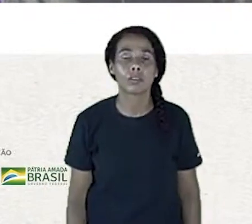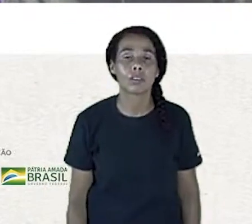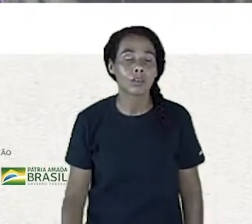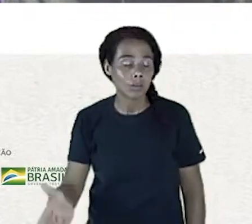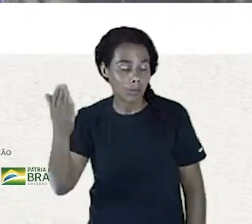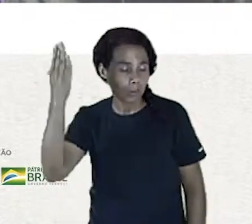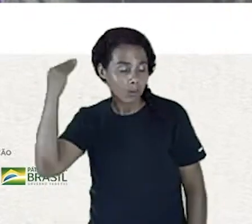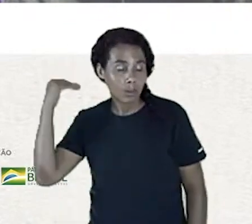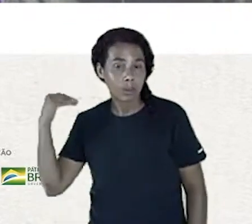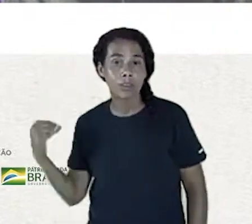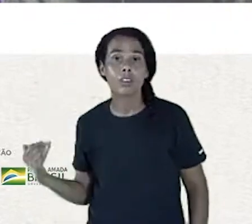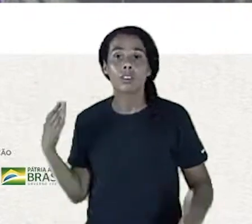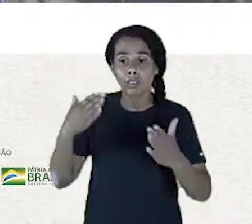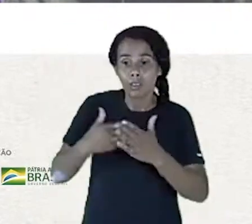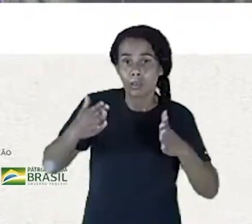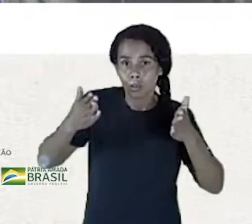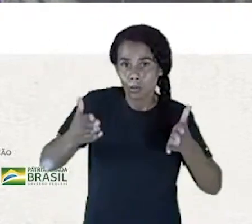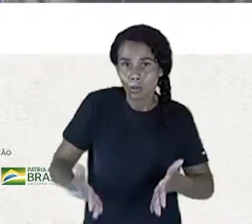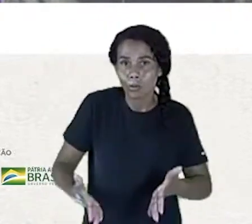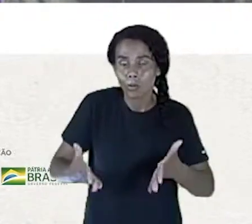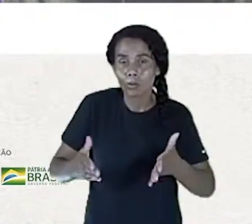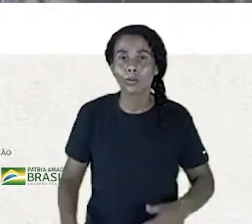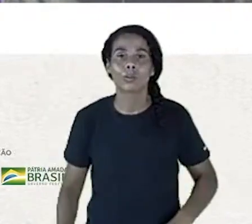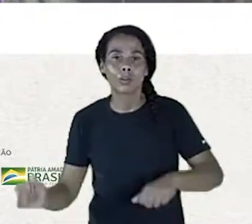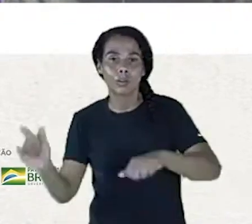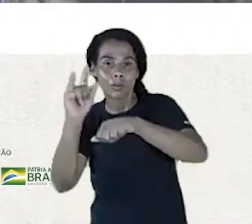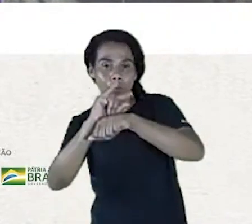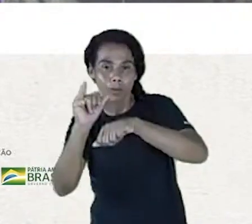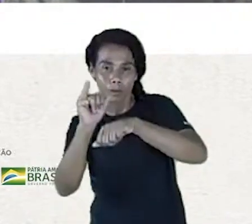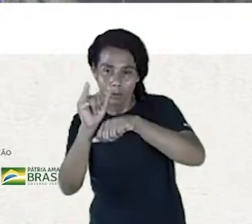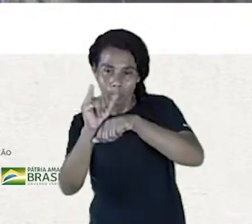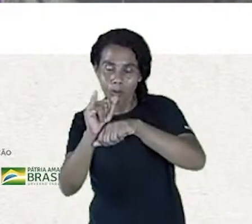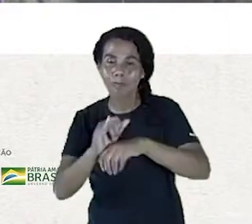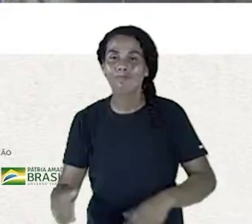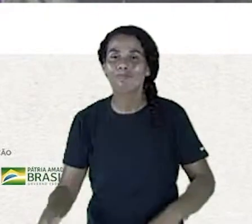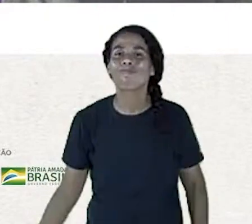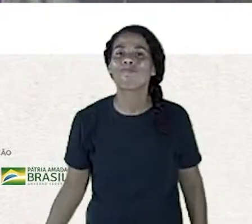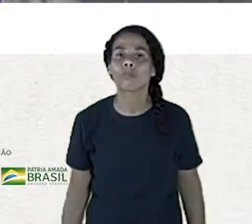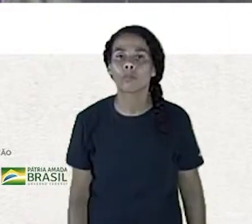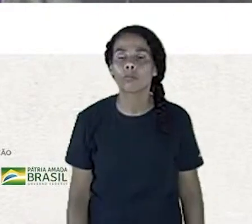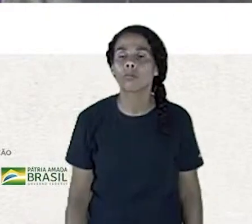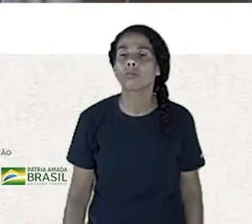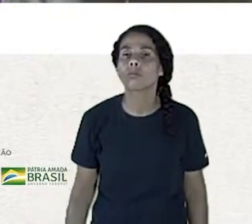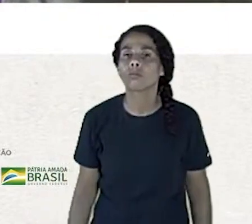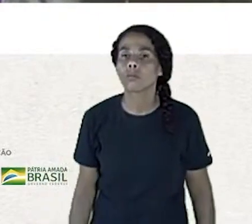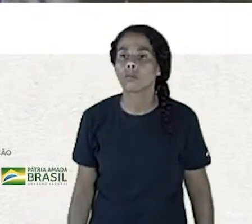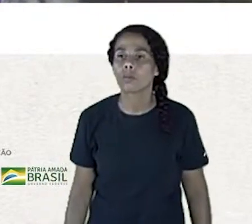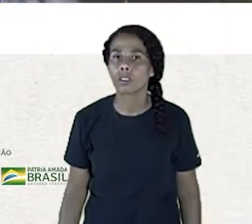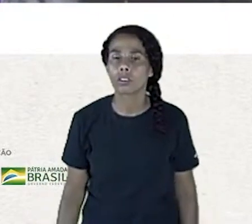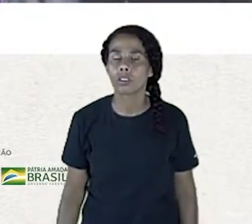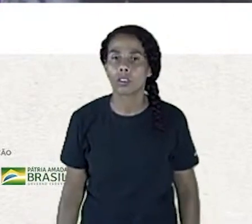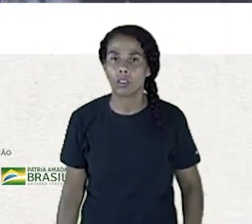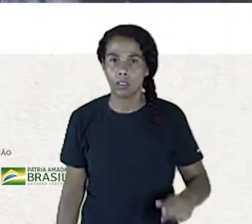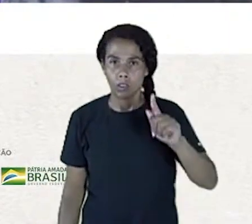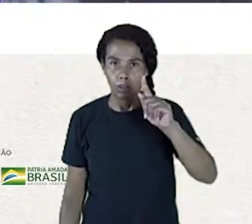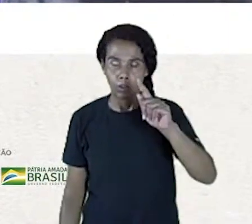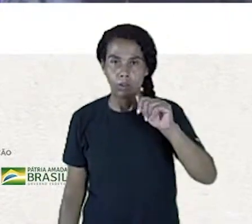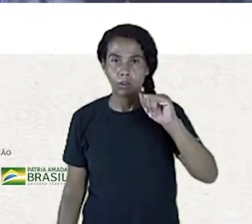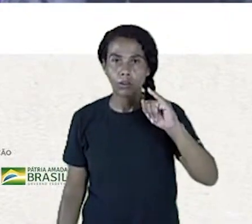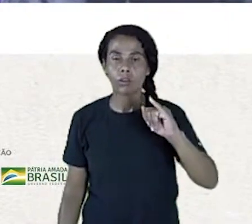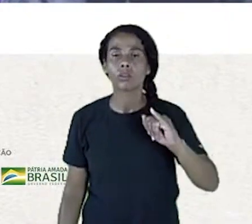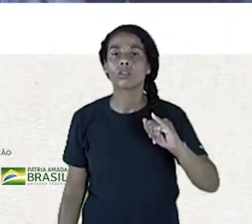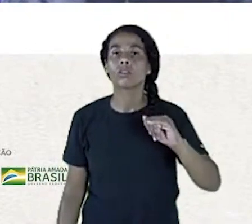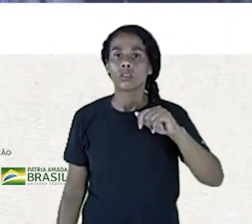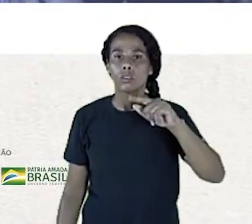gestão. Fica esse crédito e esse agradecimento da minha parte, tá? Muito obrigado, meu querido. Obrigado